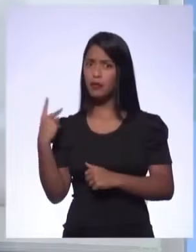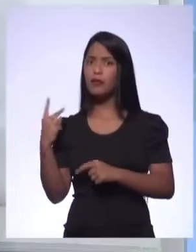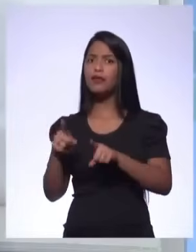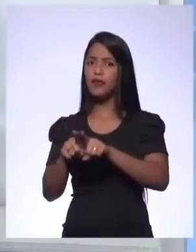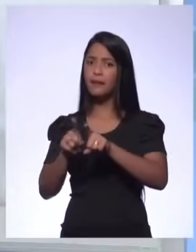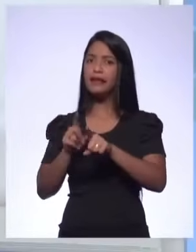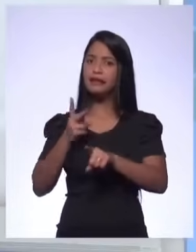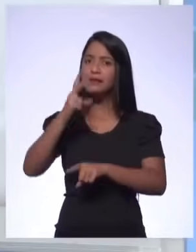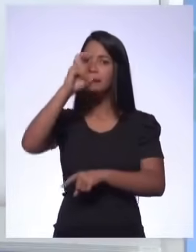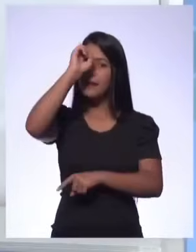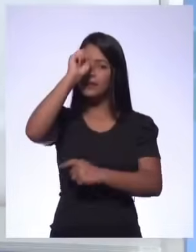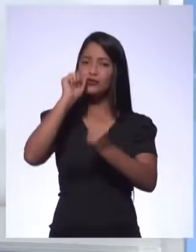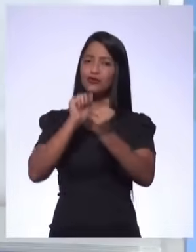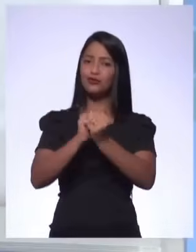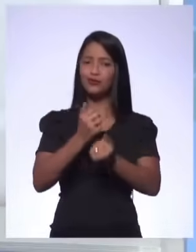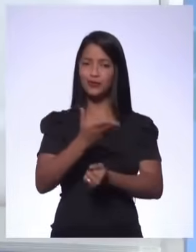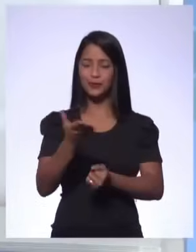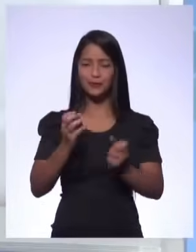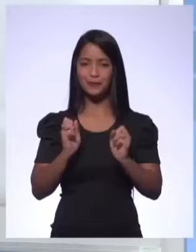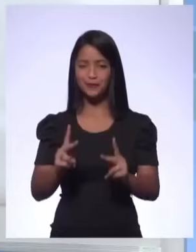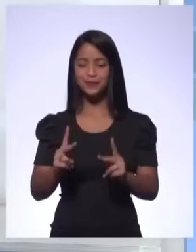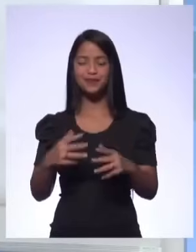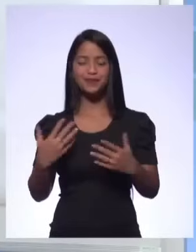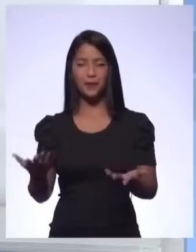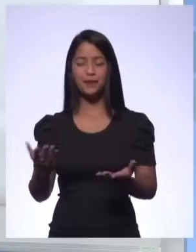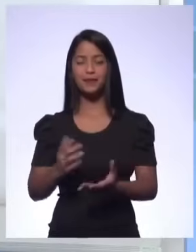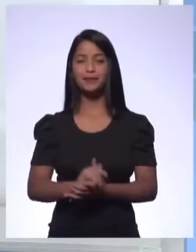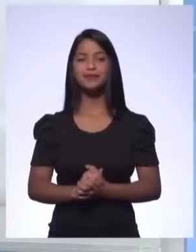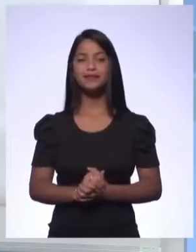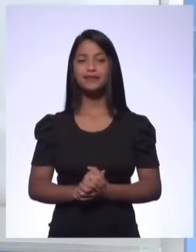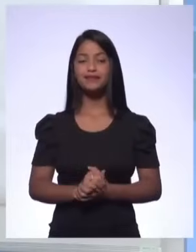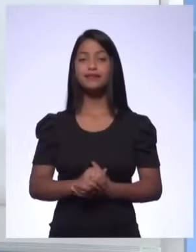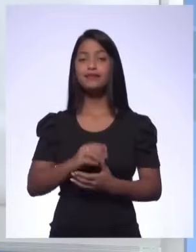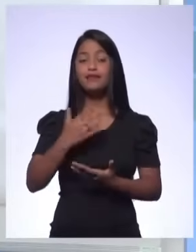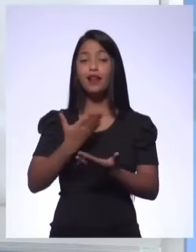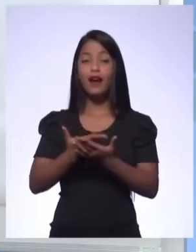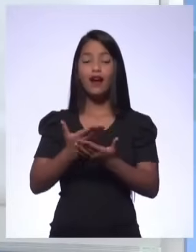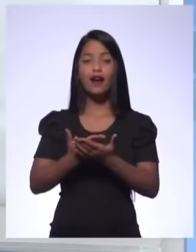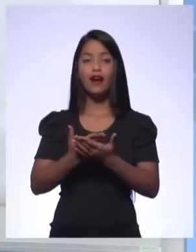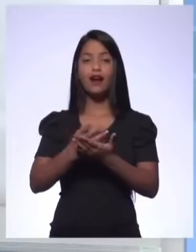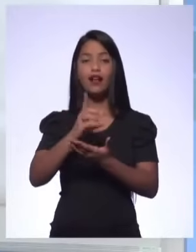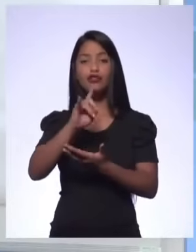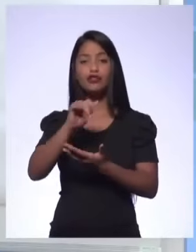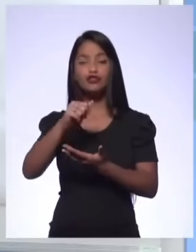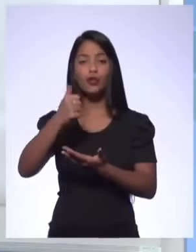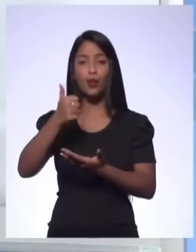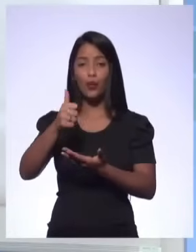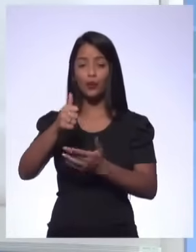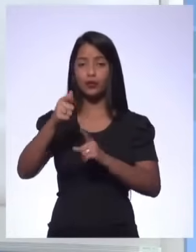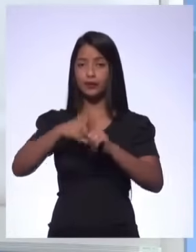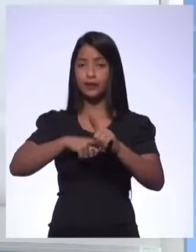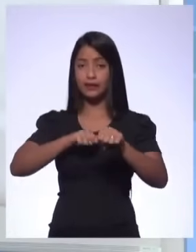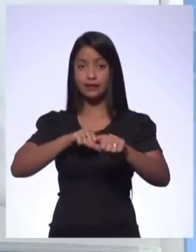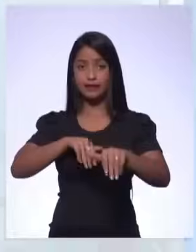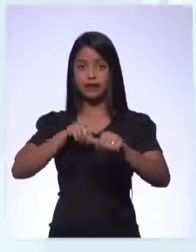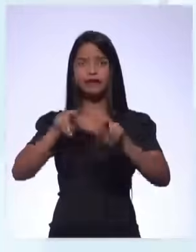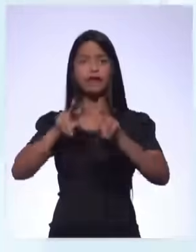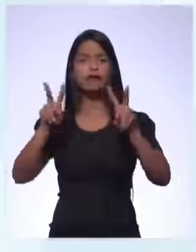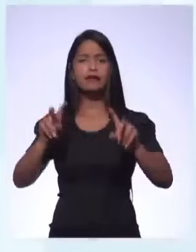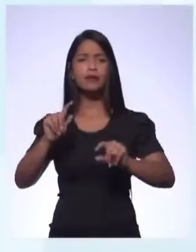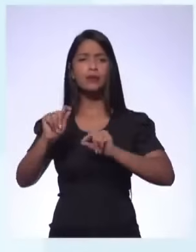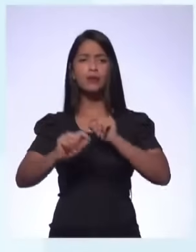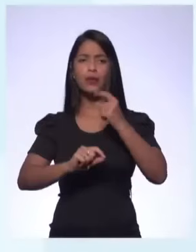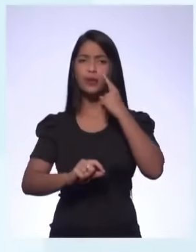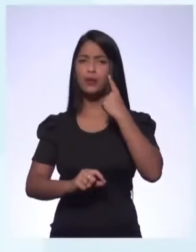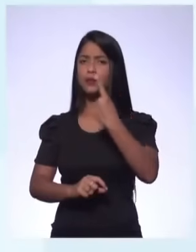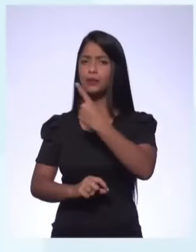aprendendo. Tudo bem? Então, ó, na aula do dia 11/9, né, a gente falou sobre o que aí? Ó?